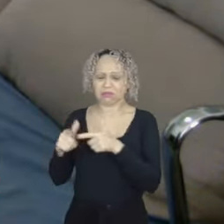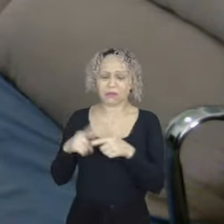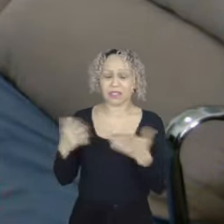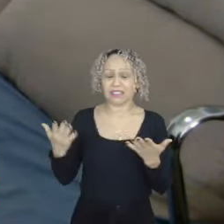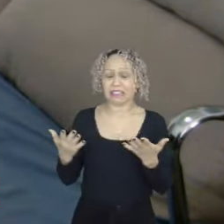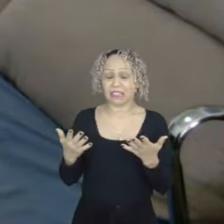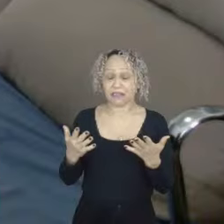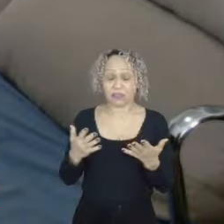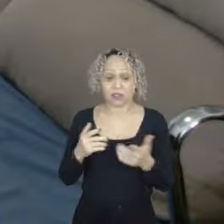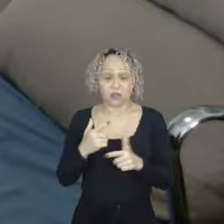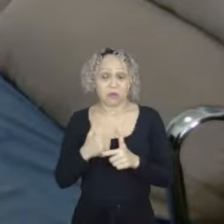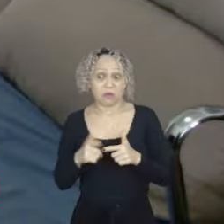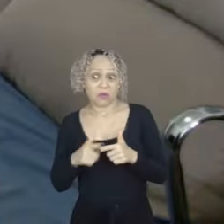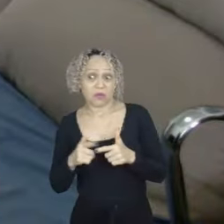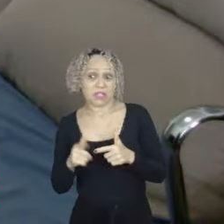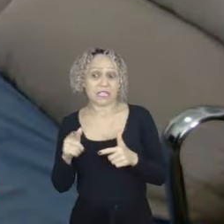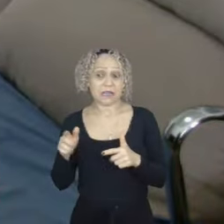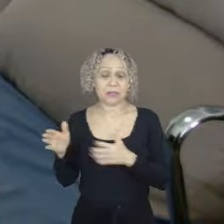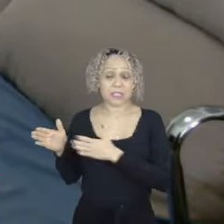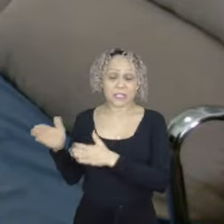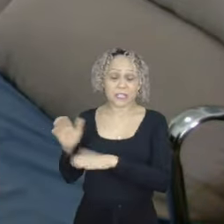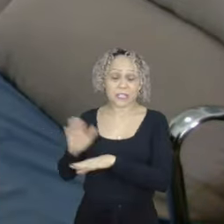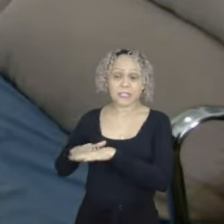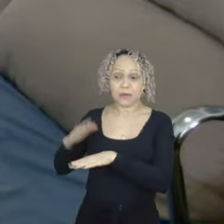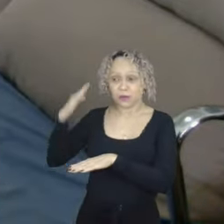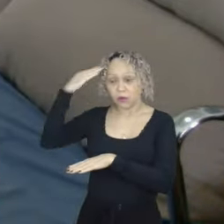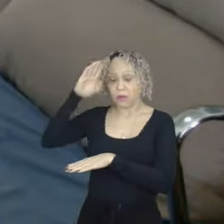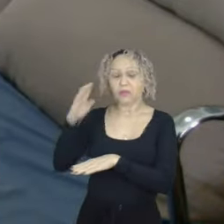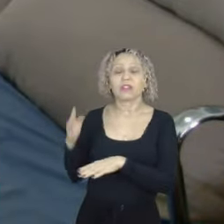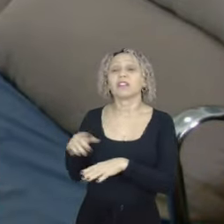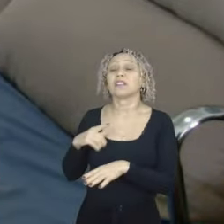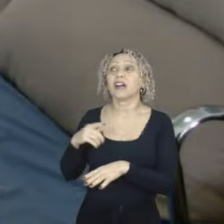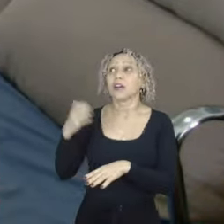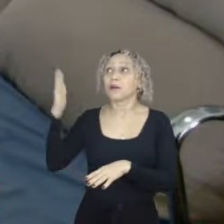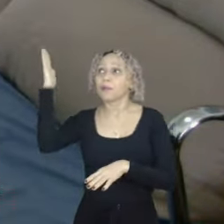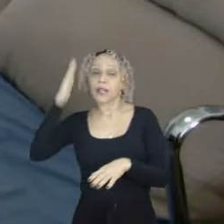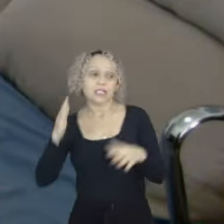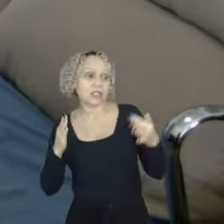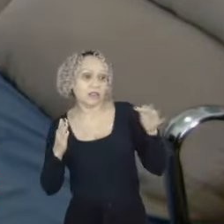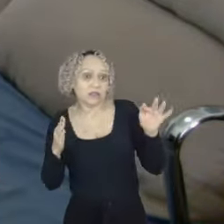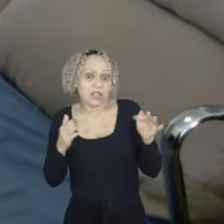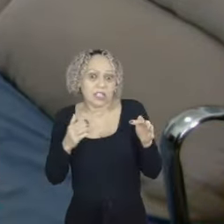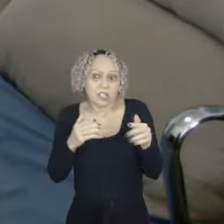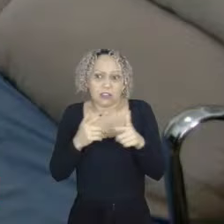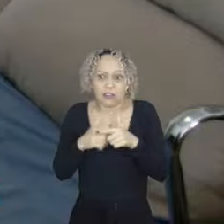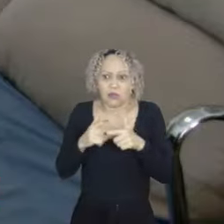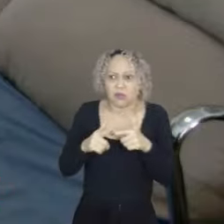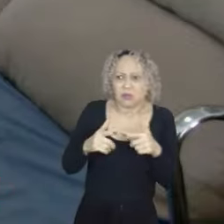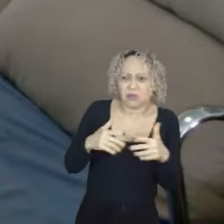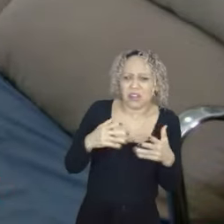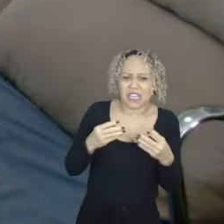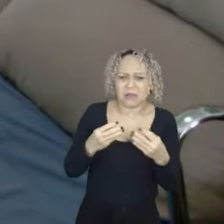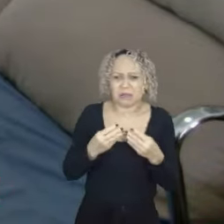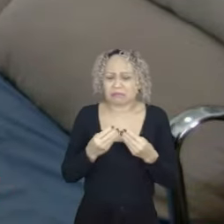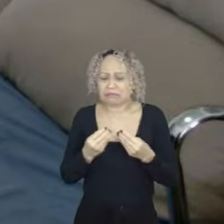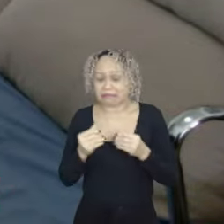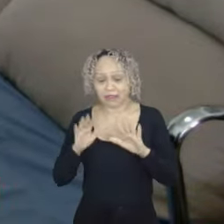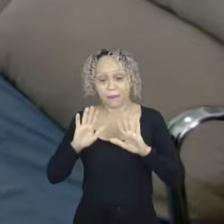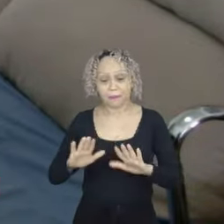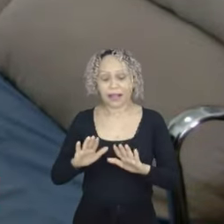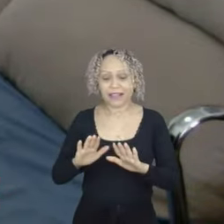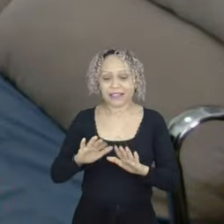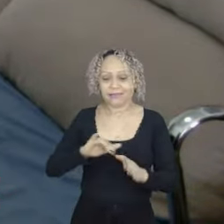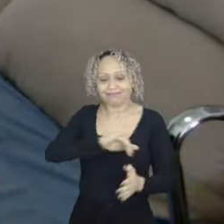relações entre Brasil e França. Essa tensão agora ela fica superada, né, e em Belém ali o Macron e o presidente Lula